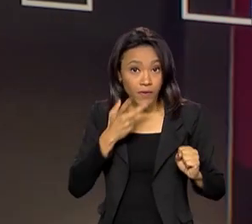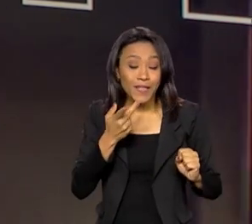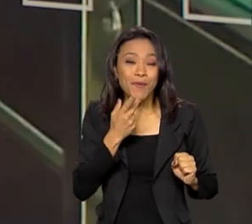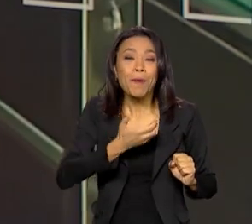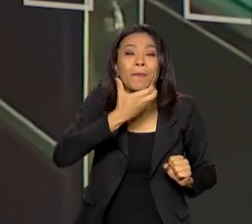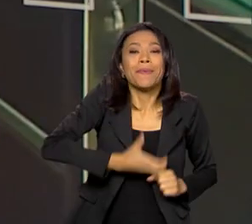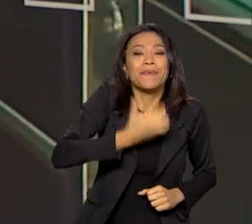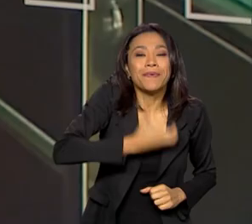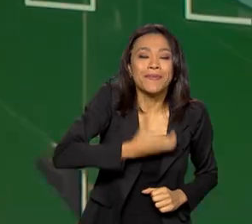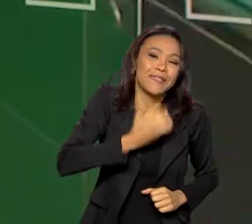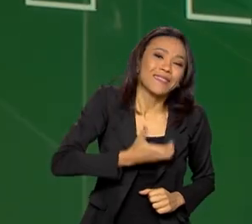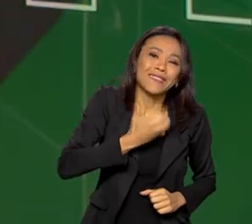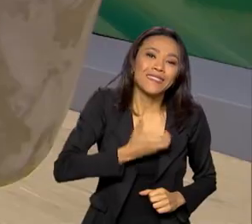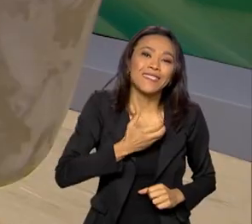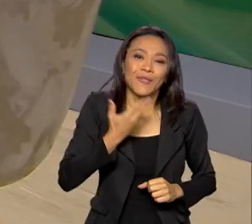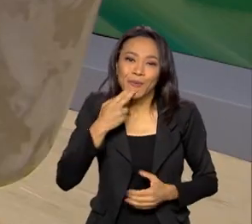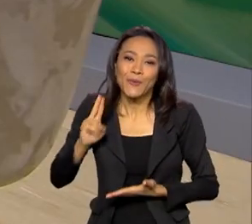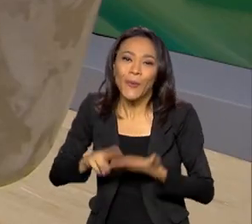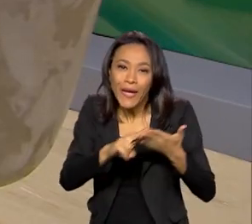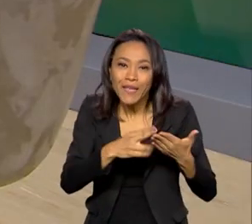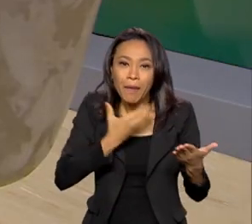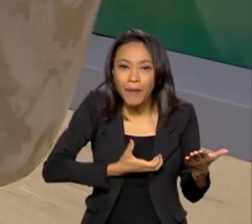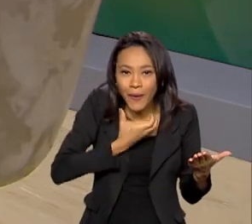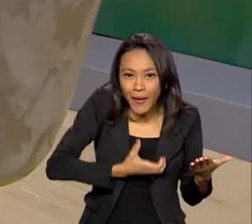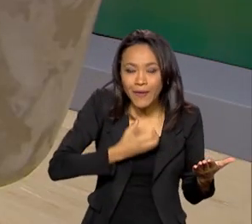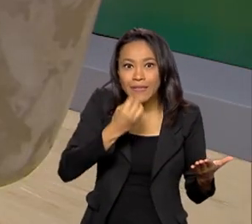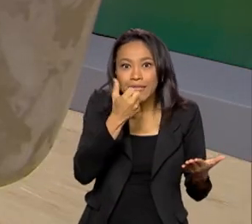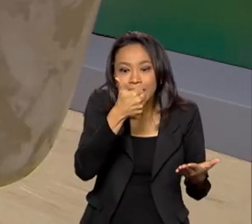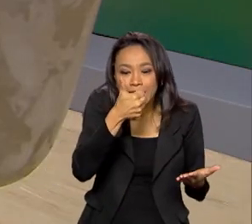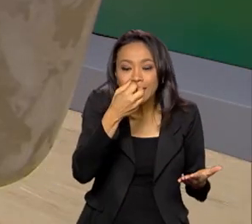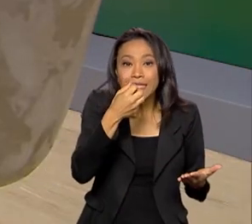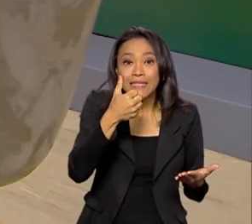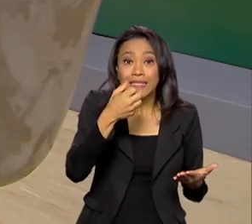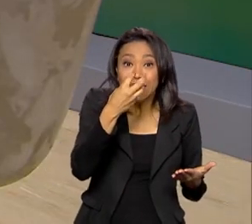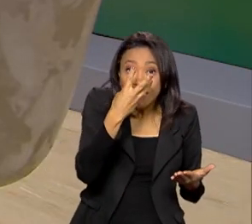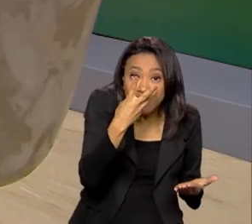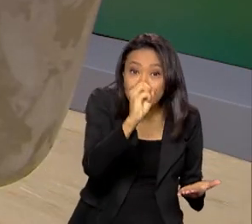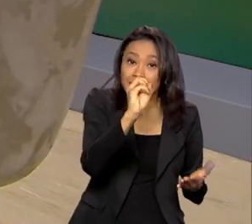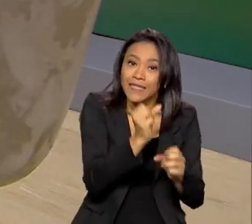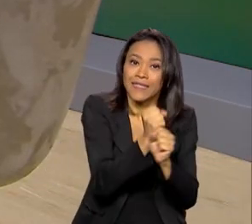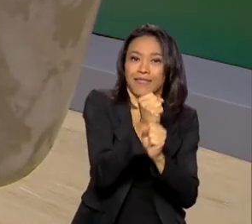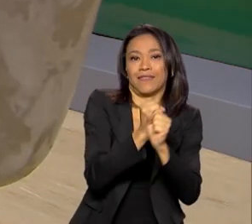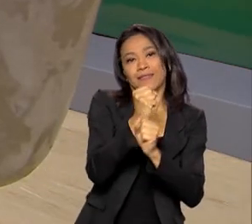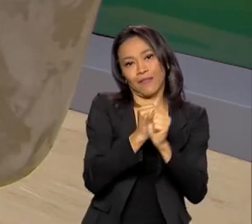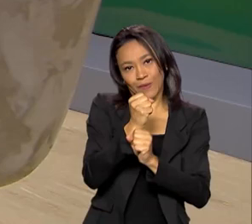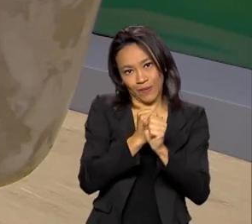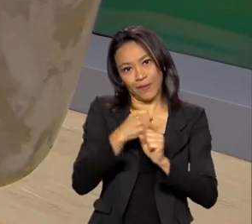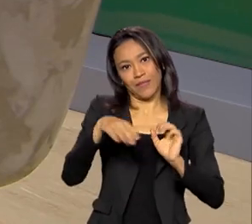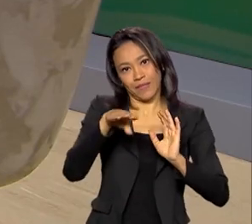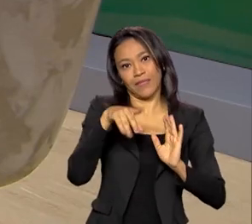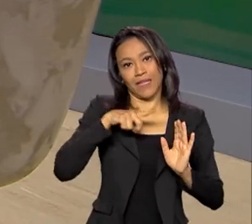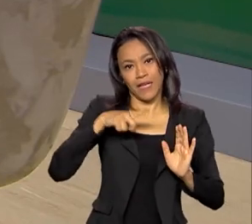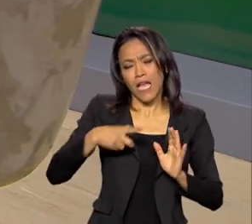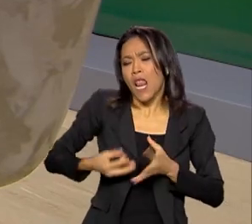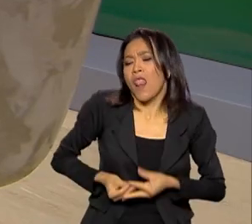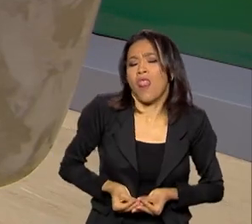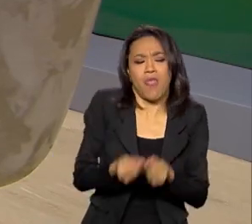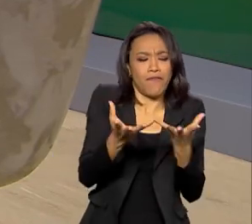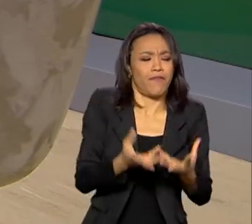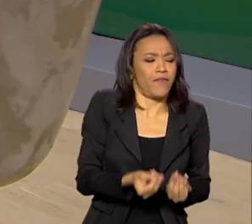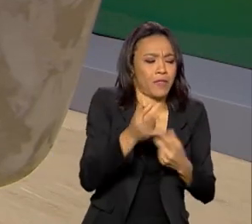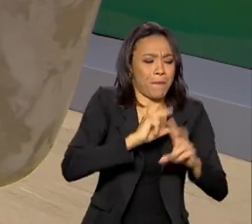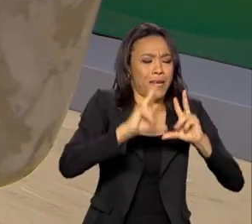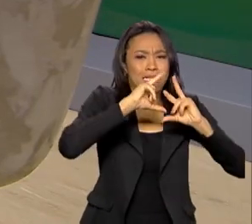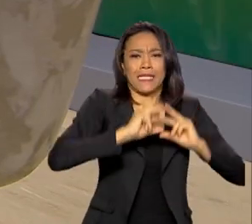Noel dos Correios, que existe há mais de 30 anos, existe essa campanha, levando presentes para